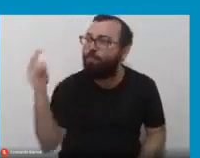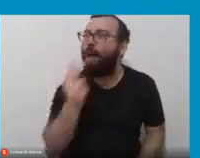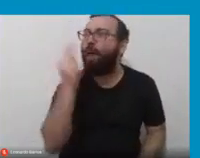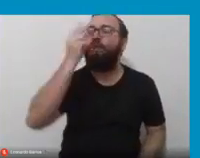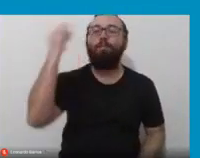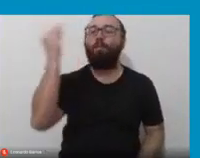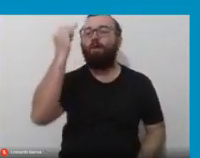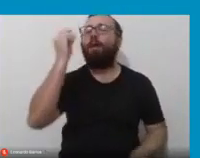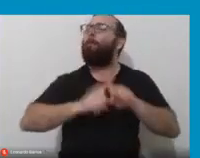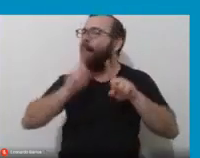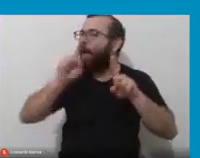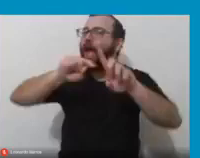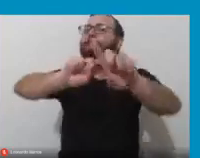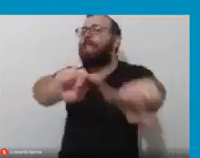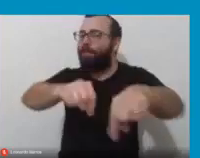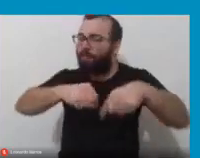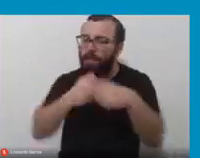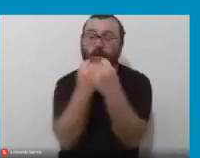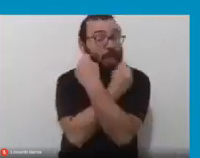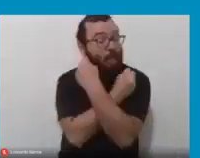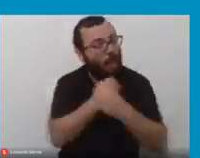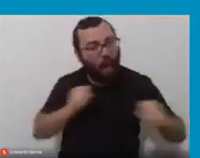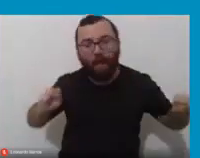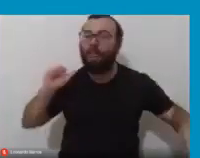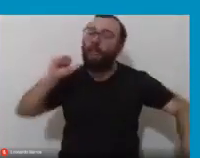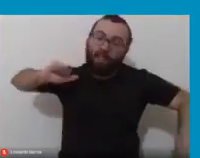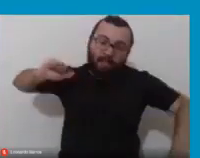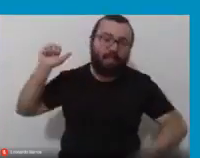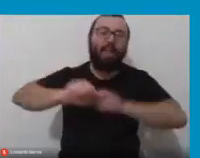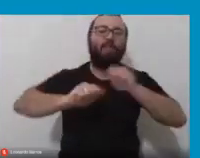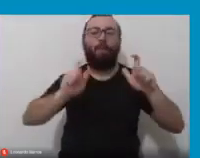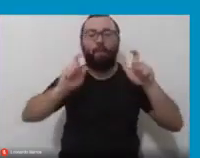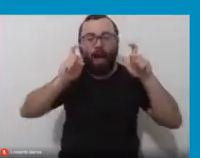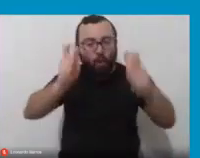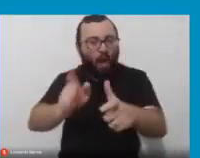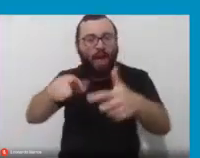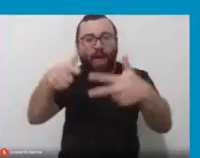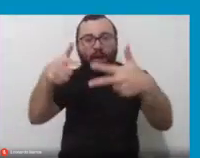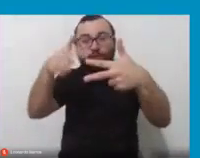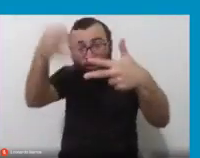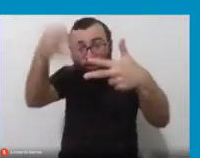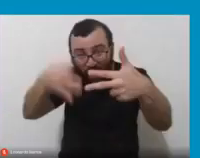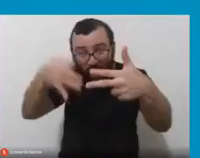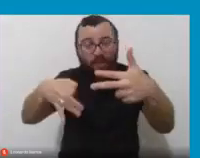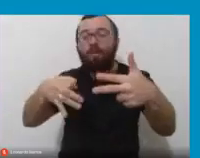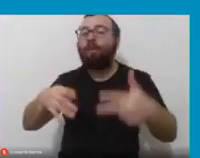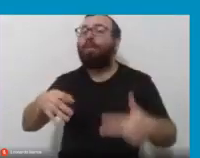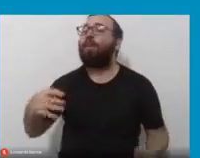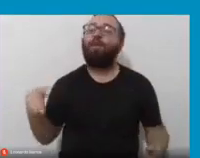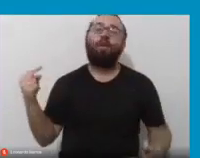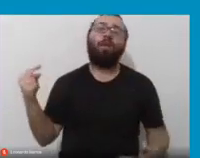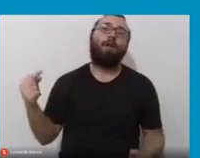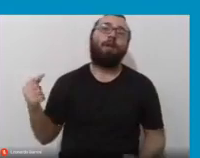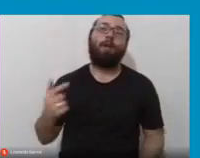é um desafio gigantesco para transformar, principalmente um lugar que é o judiciário, em que não estamos